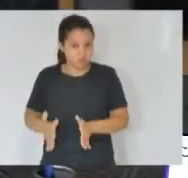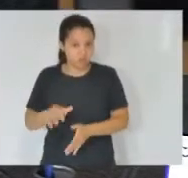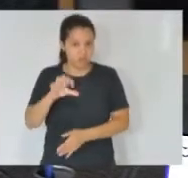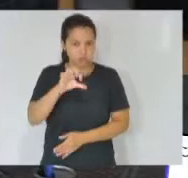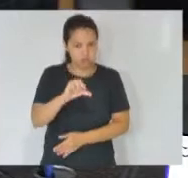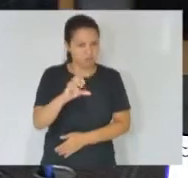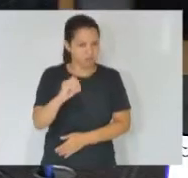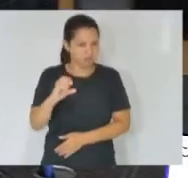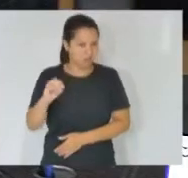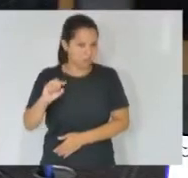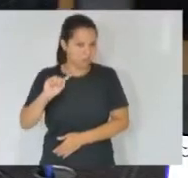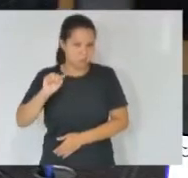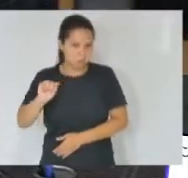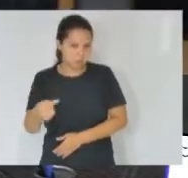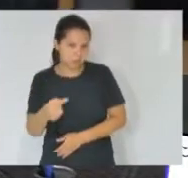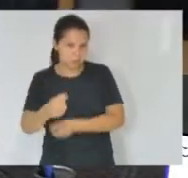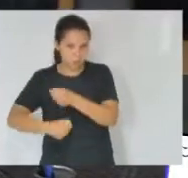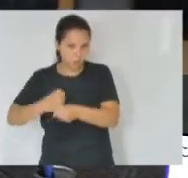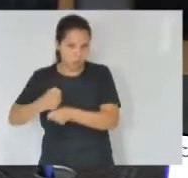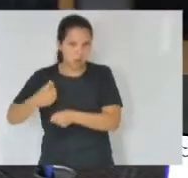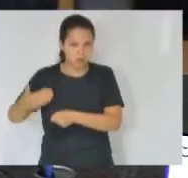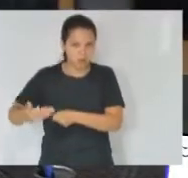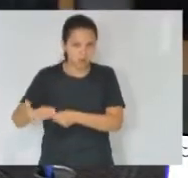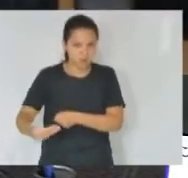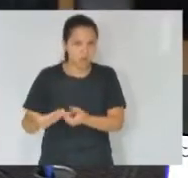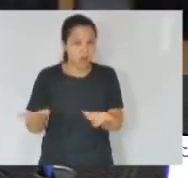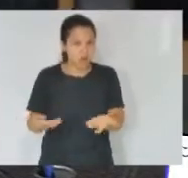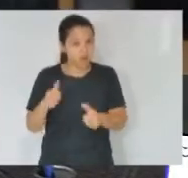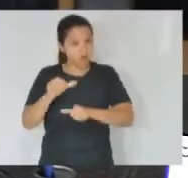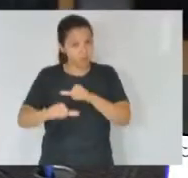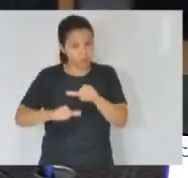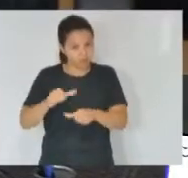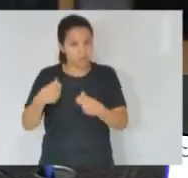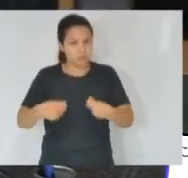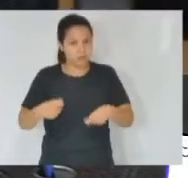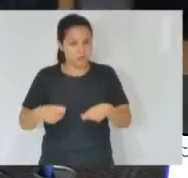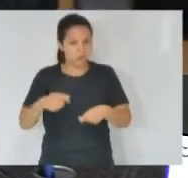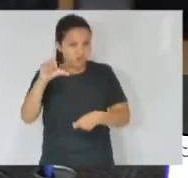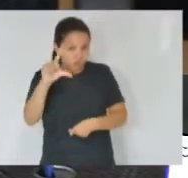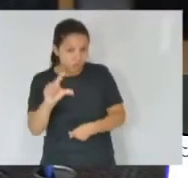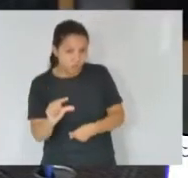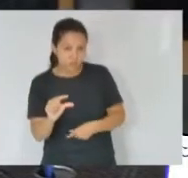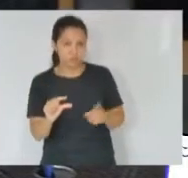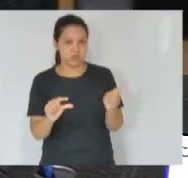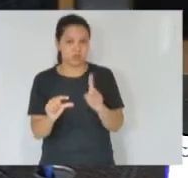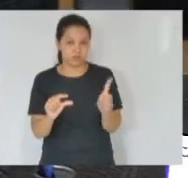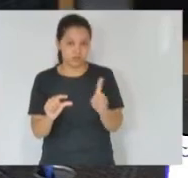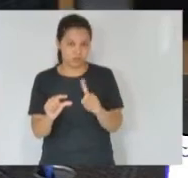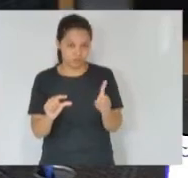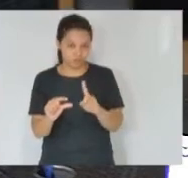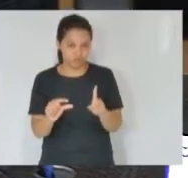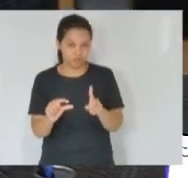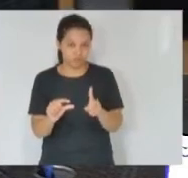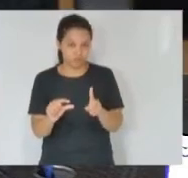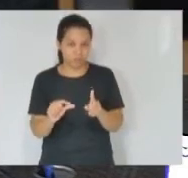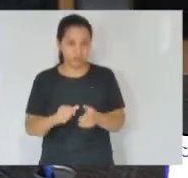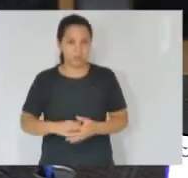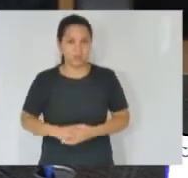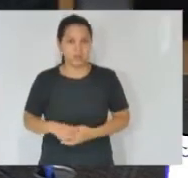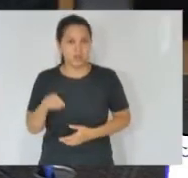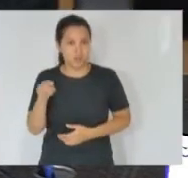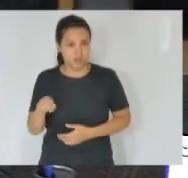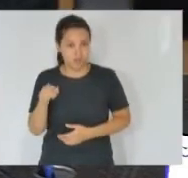poucos mil por ano. Agora precisa reajustar e não diminuir. O critério utilizado para